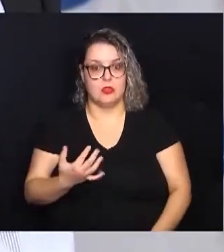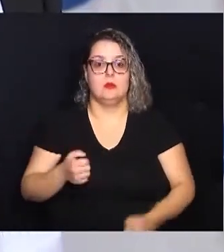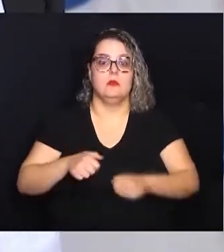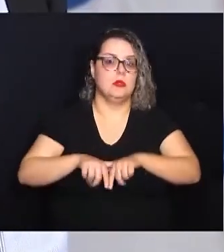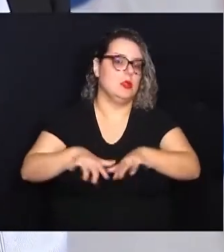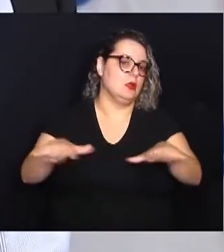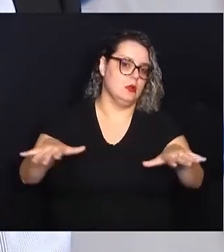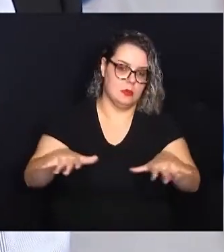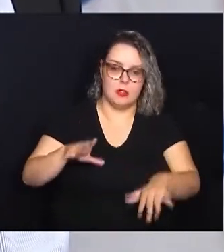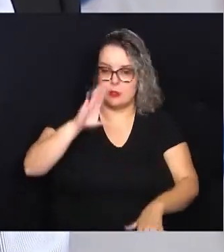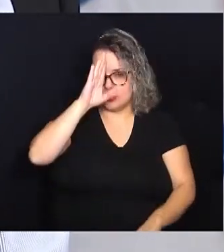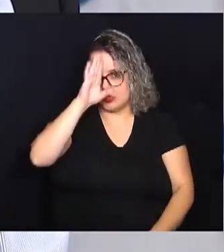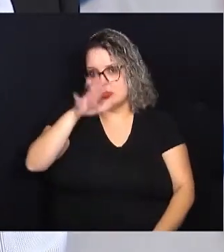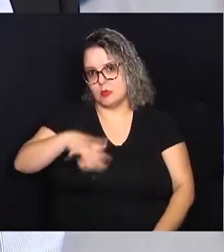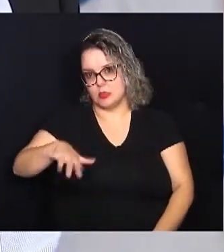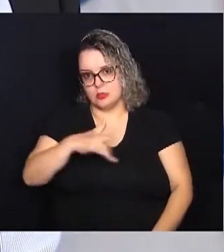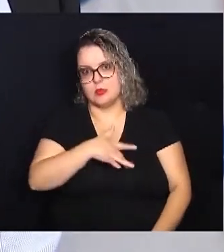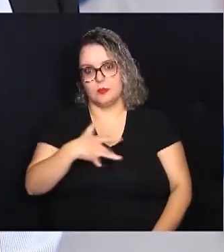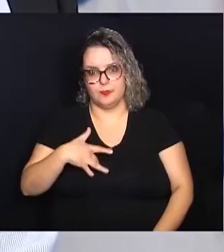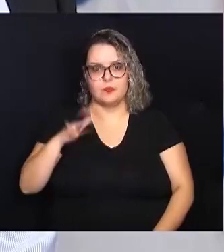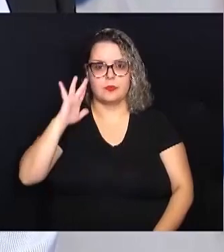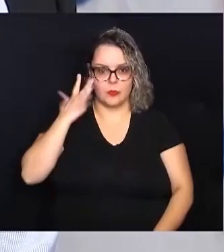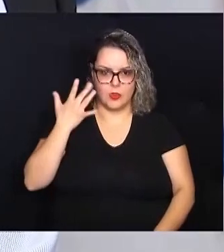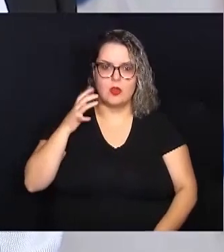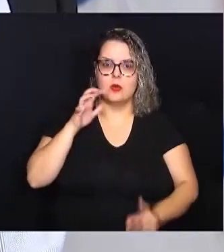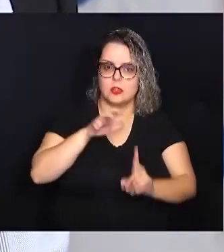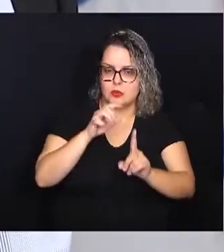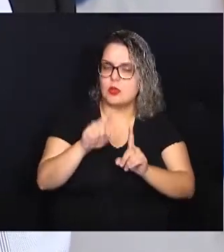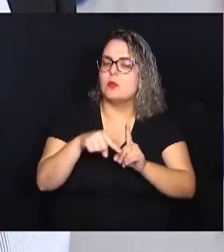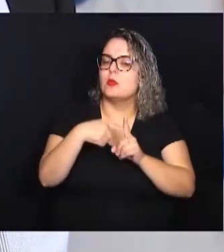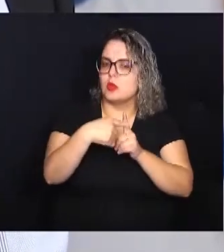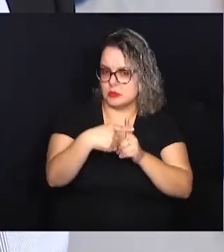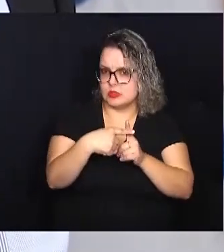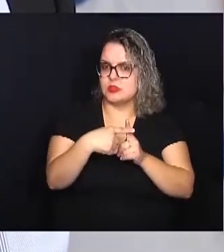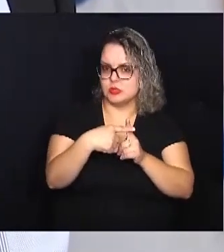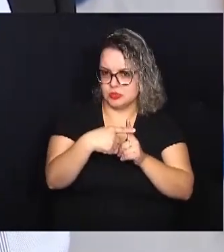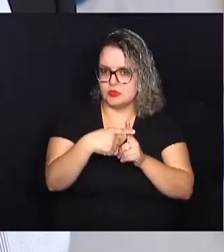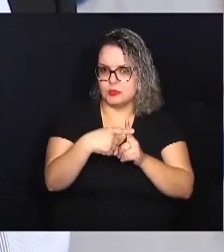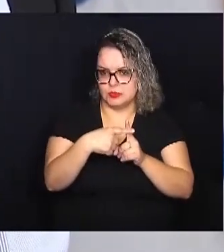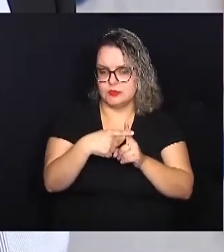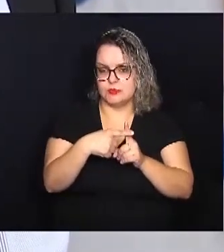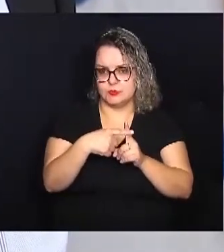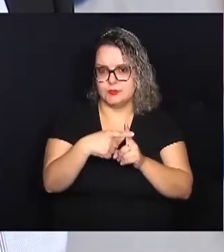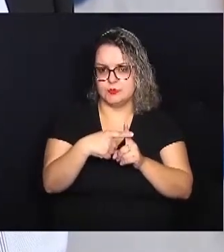ampliar, principalmente na área da saúde. Eu acho que é um impacto positivo, né,